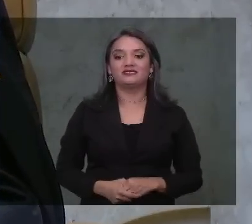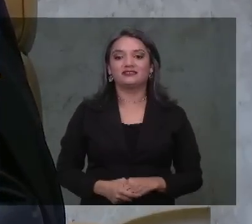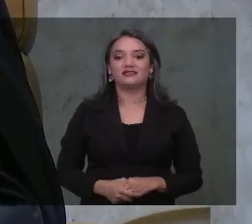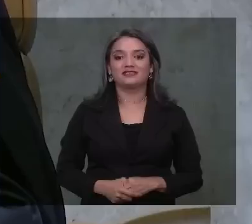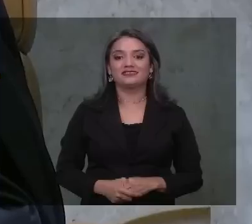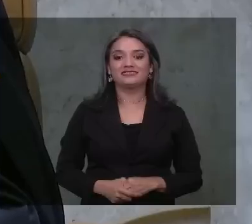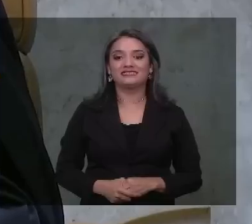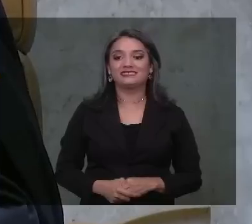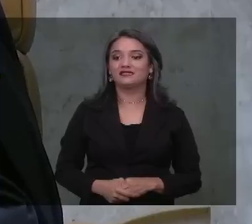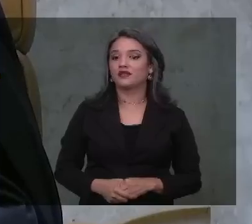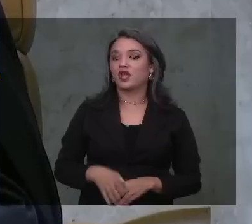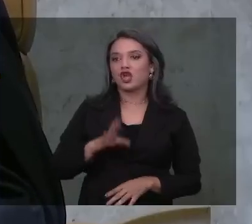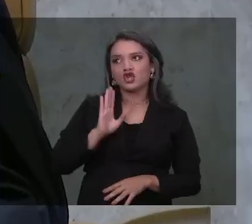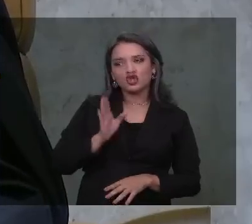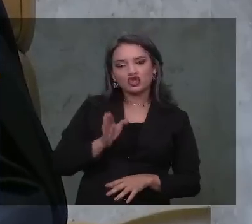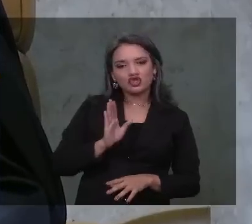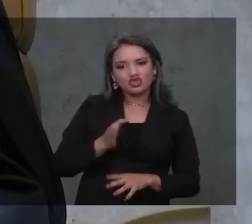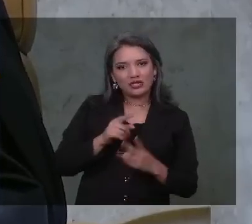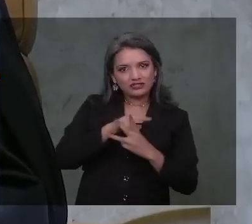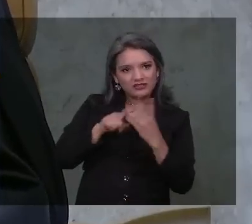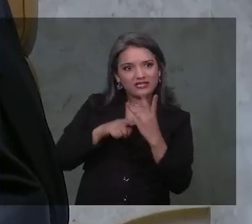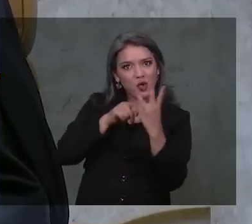Já foi um terço, ministro Alexandre.